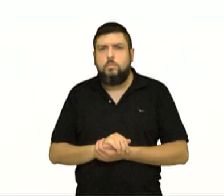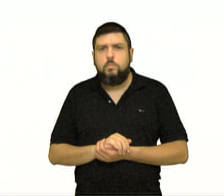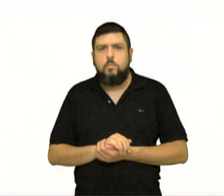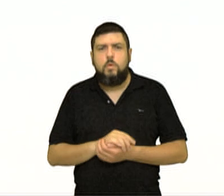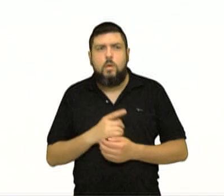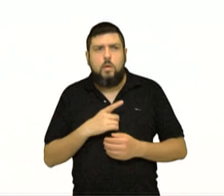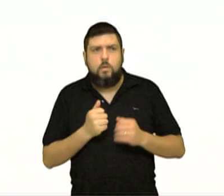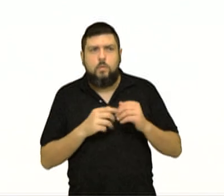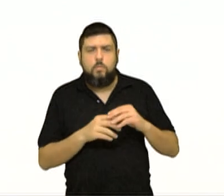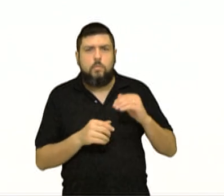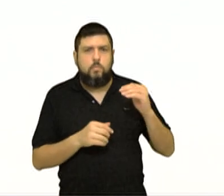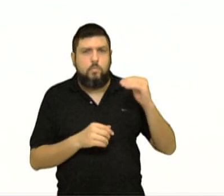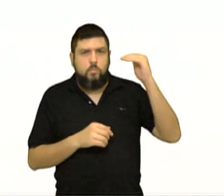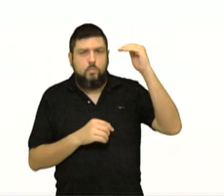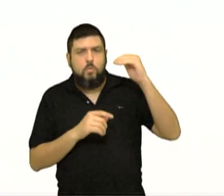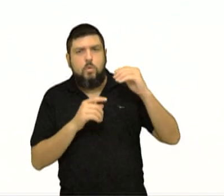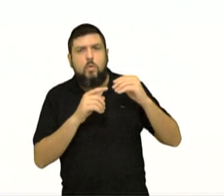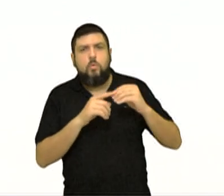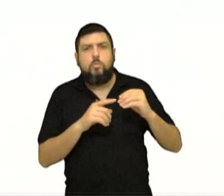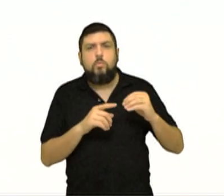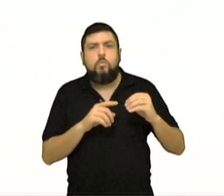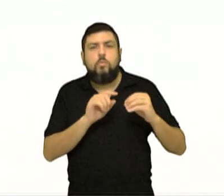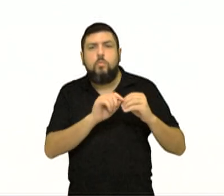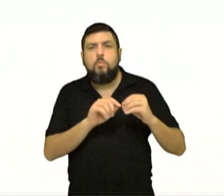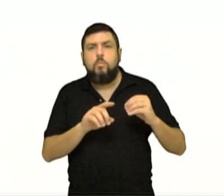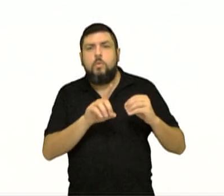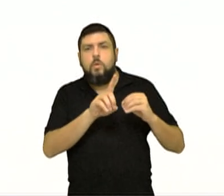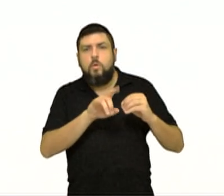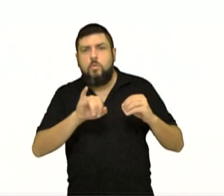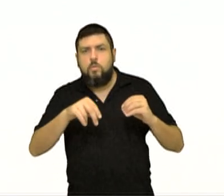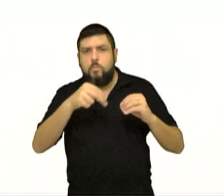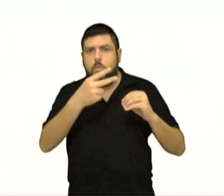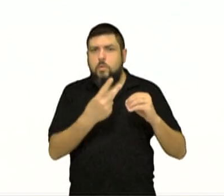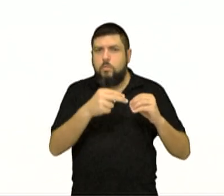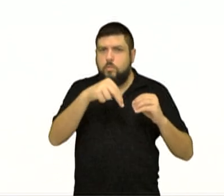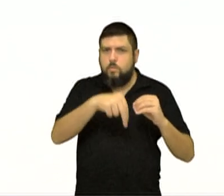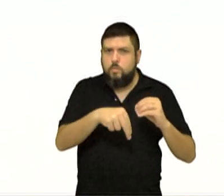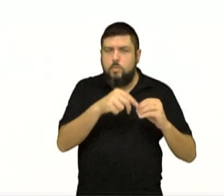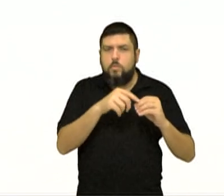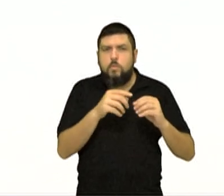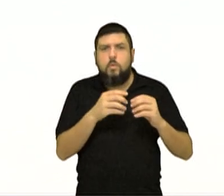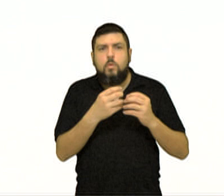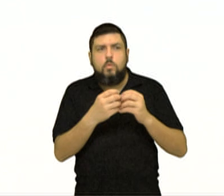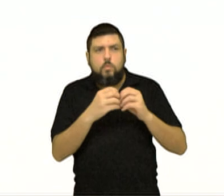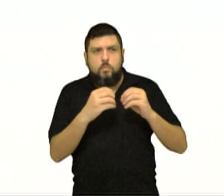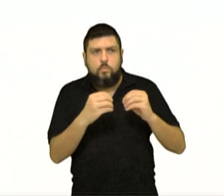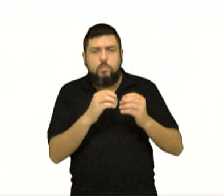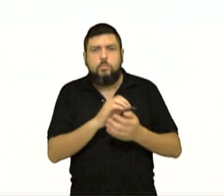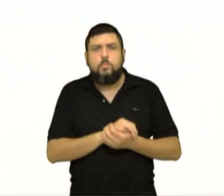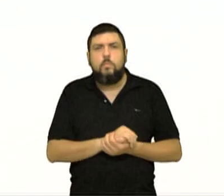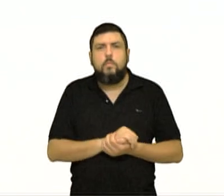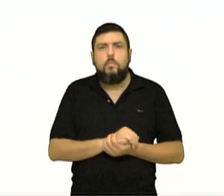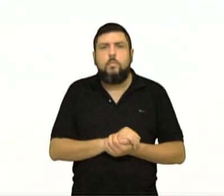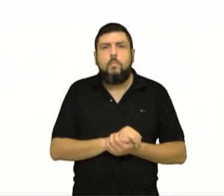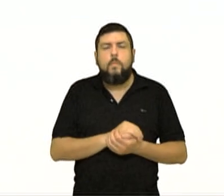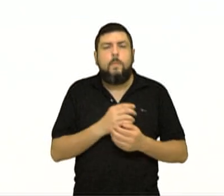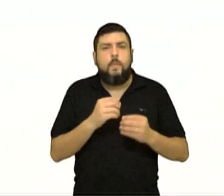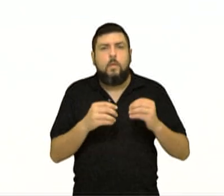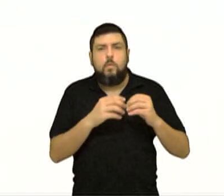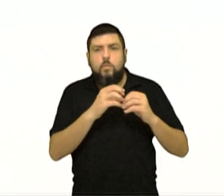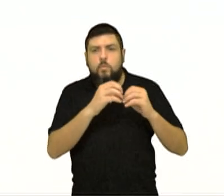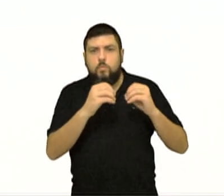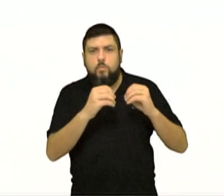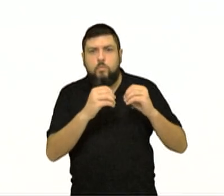diploide, com o número de cromossomos total da espécie ali, né? Vamos dizer assim, os 2 lotes cromossômicos. Ele vai sofrer